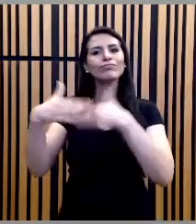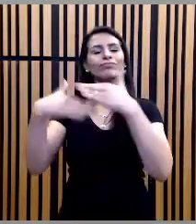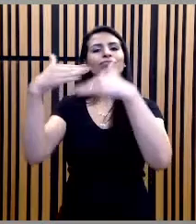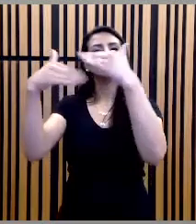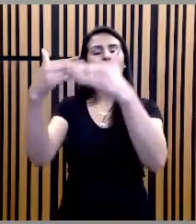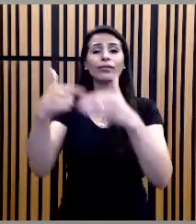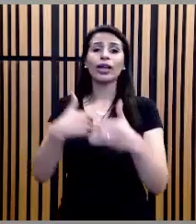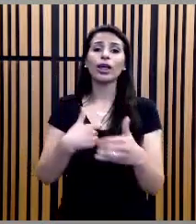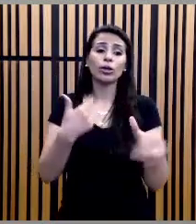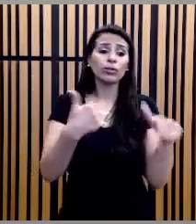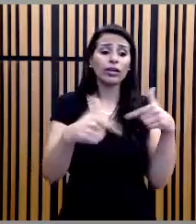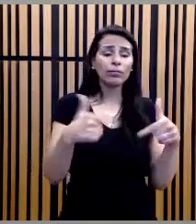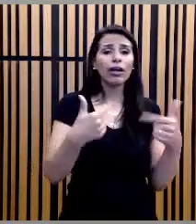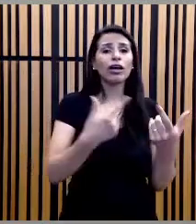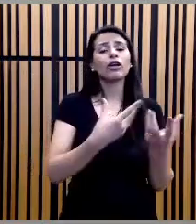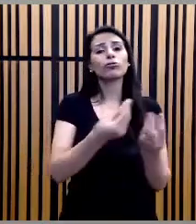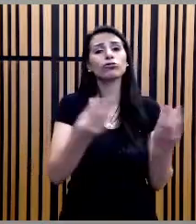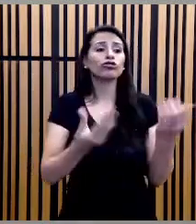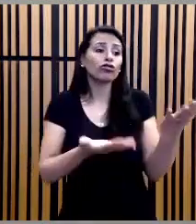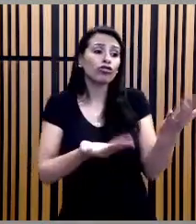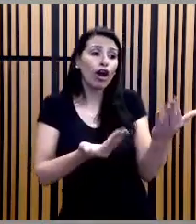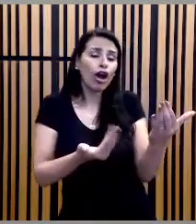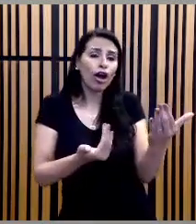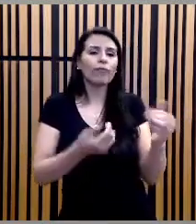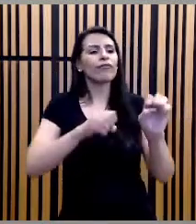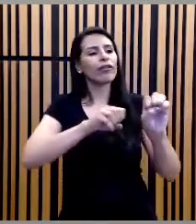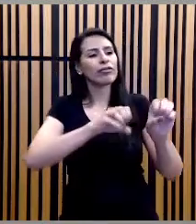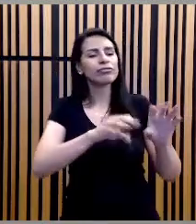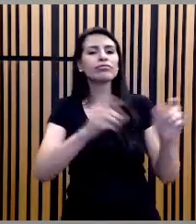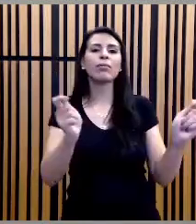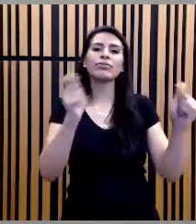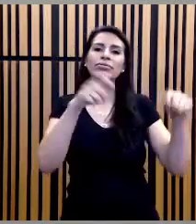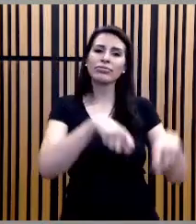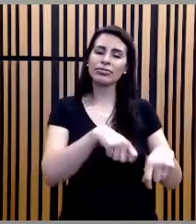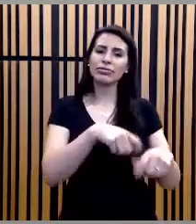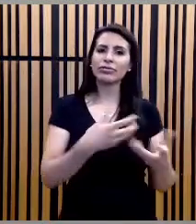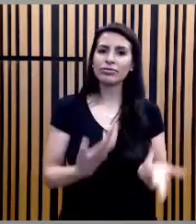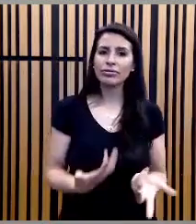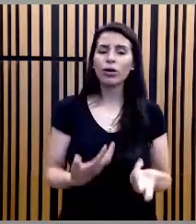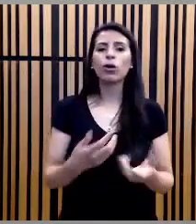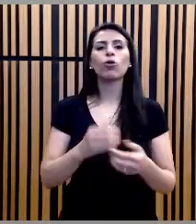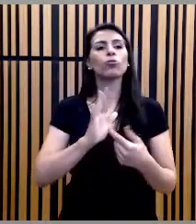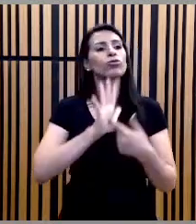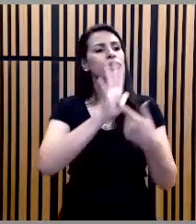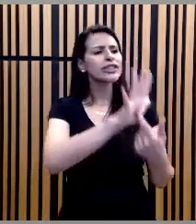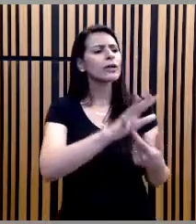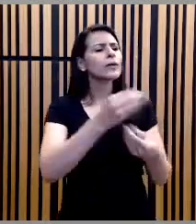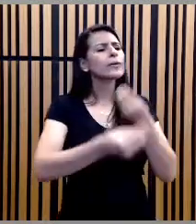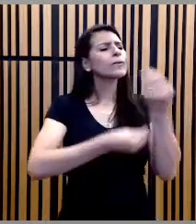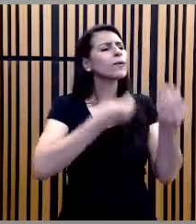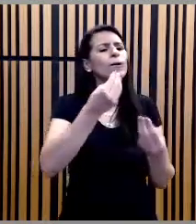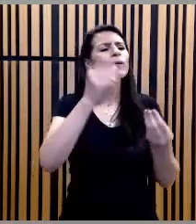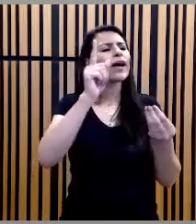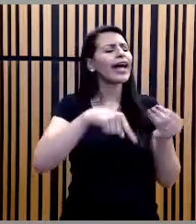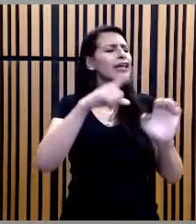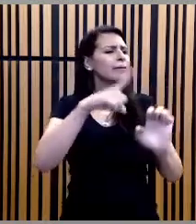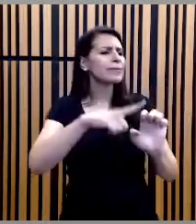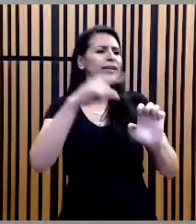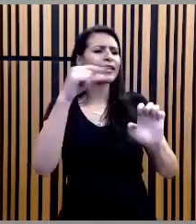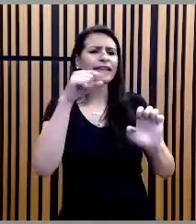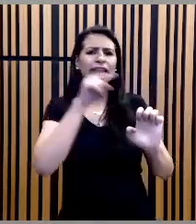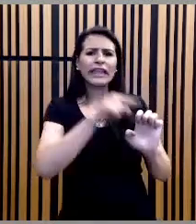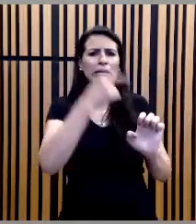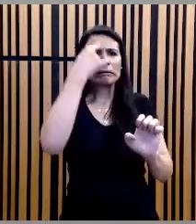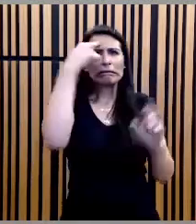Trabalho muito aí com jovens, fazendo capacitação, levando como é empreender, e que empreender não é um bicho